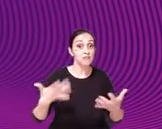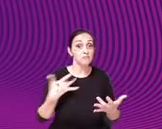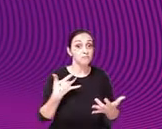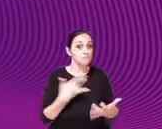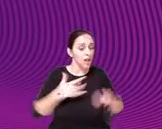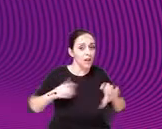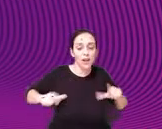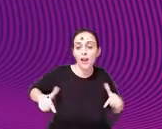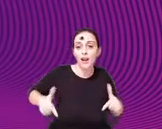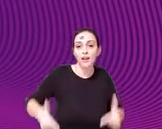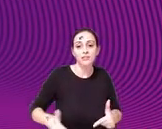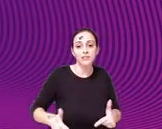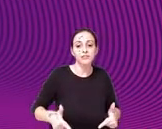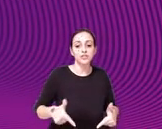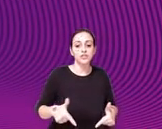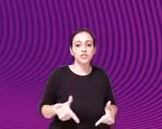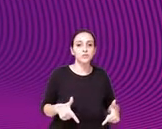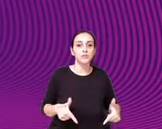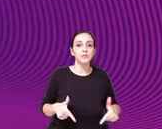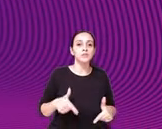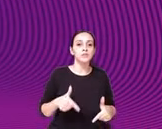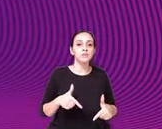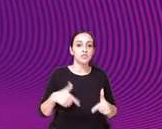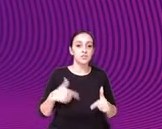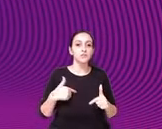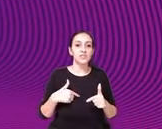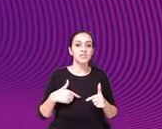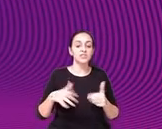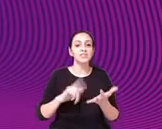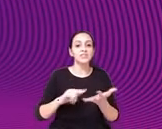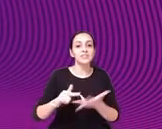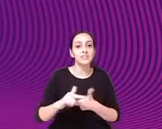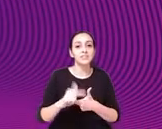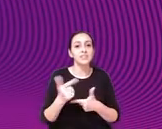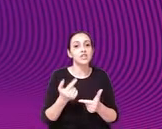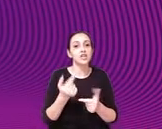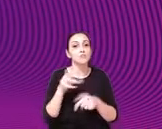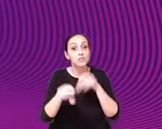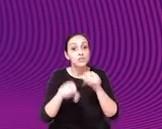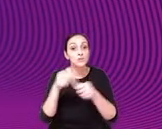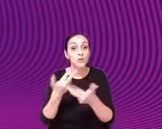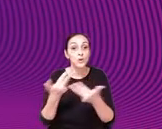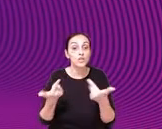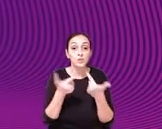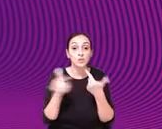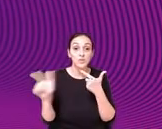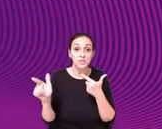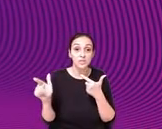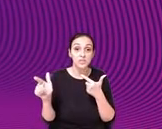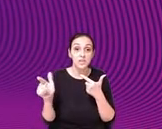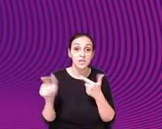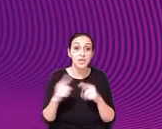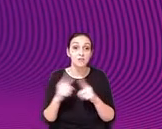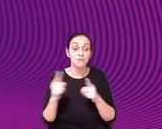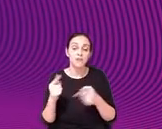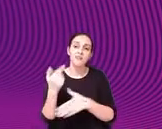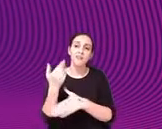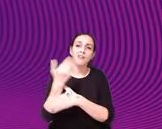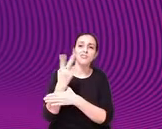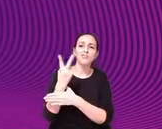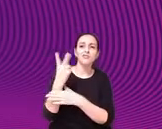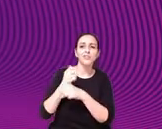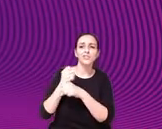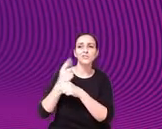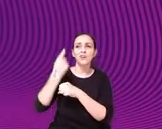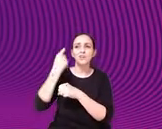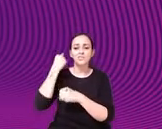ativa e na busca de coisas diferentes. Só que ela refere que estava no táxi há 2 anos antes, com